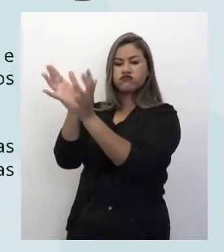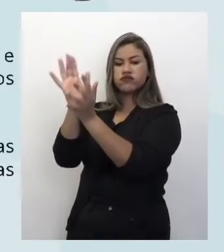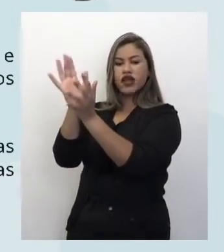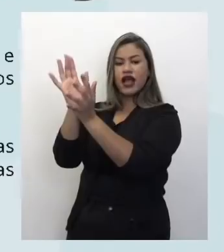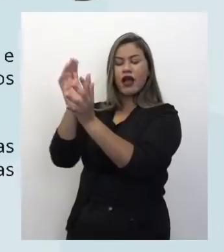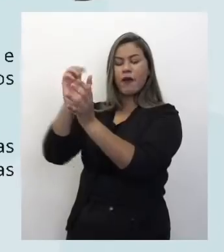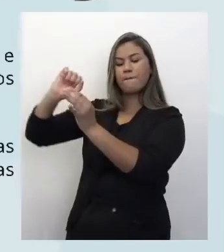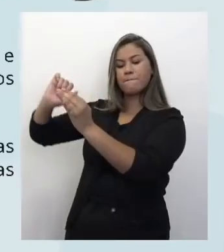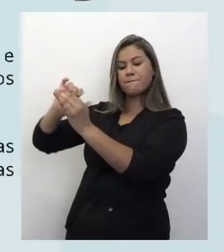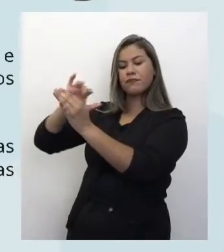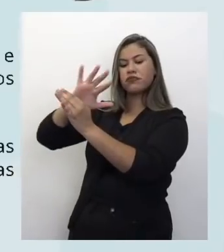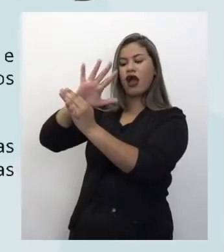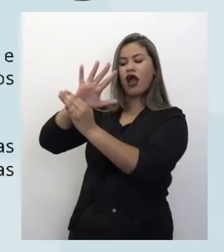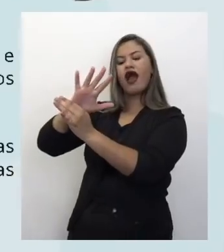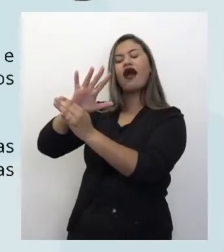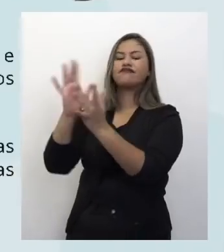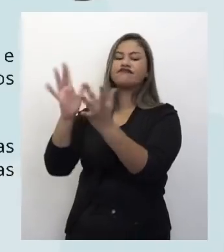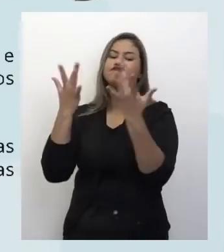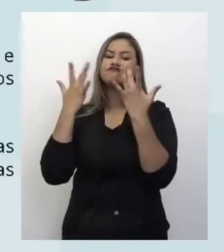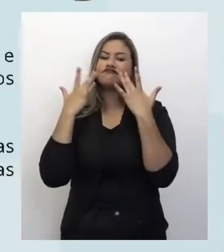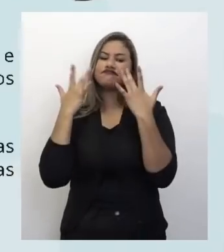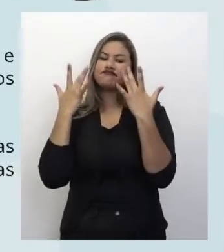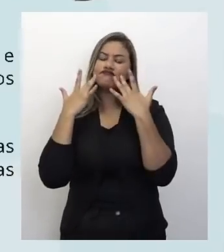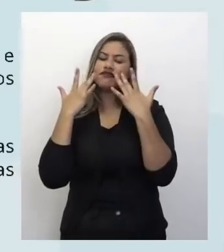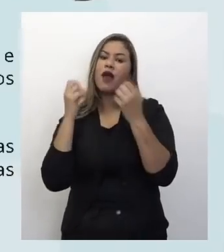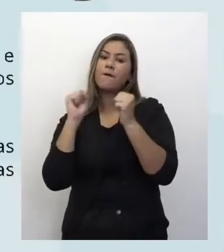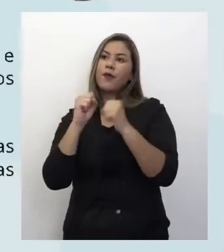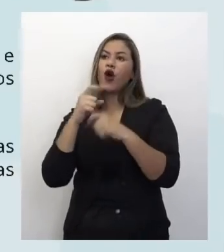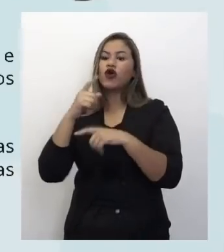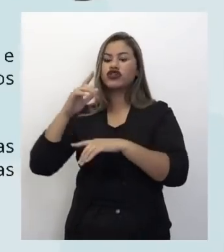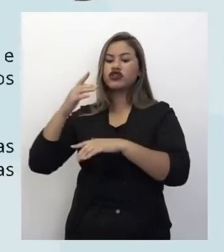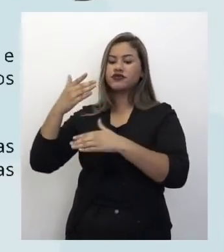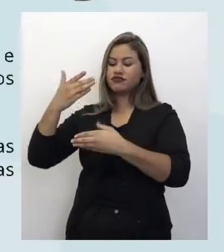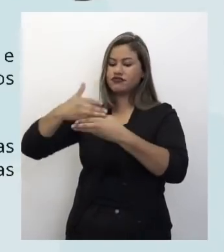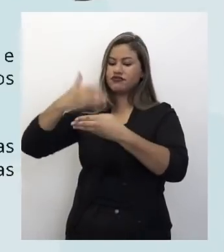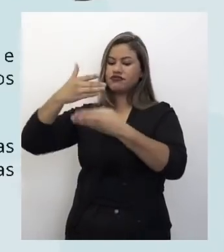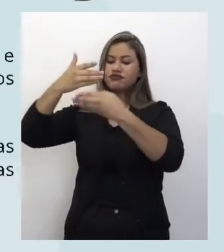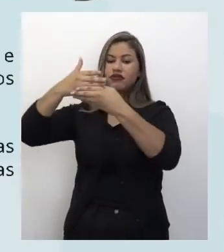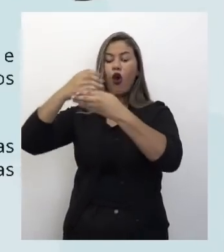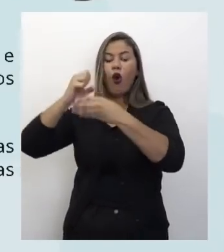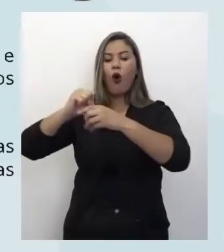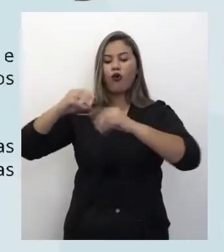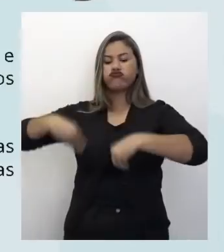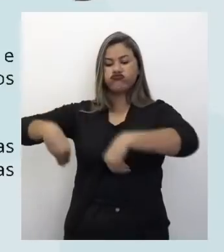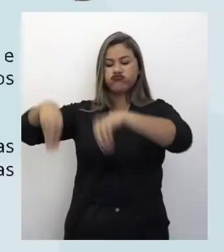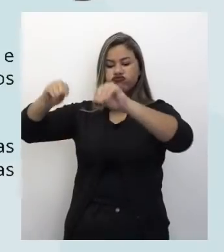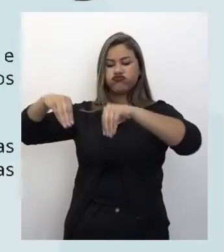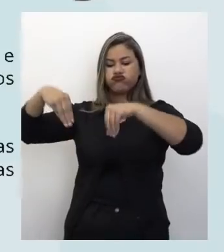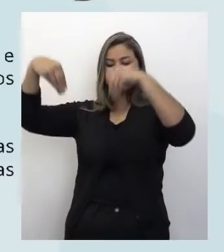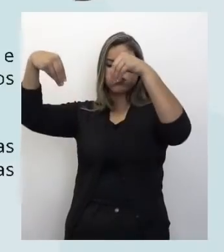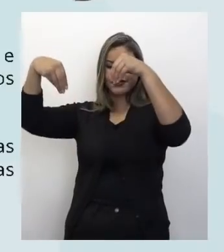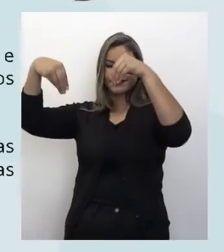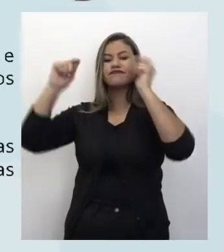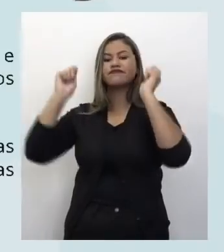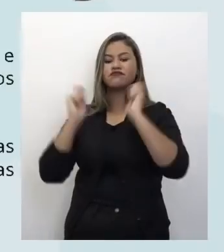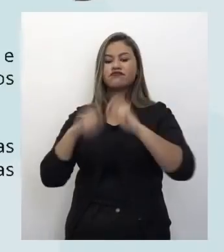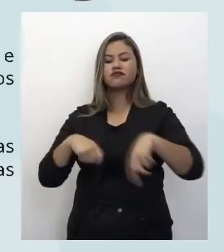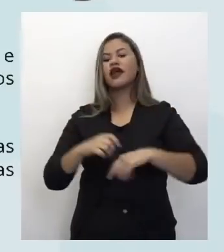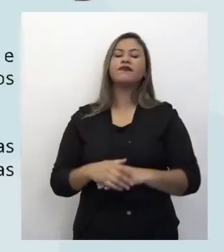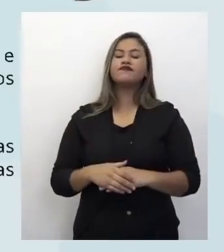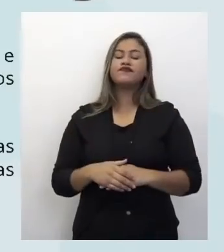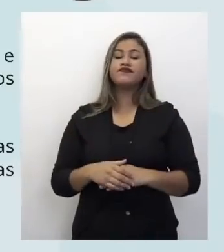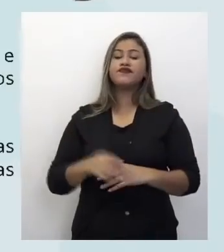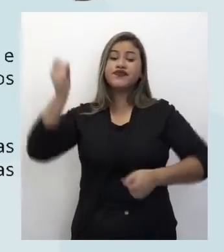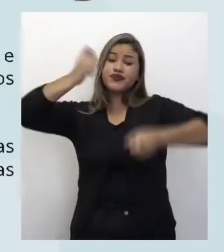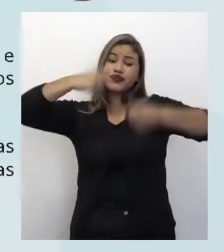que pode ser projetada na parede, em papel transparente ou tecido. Mímica. A